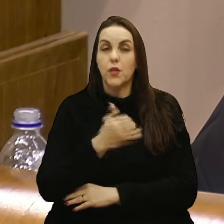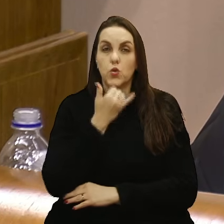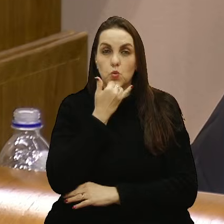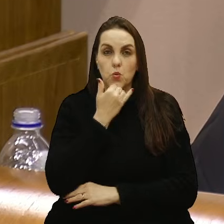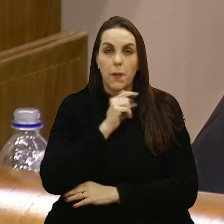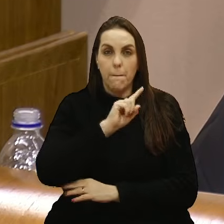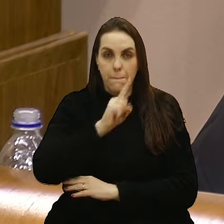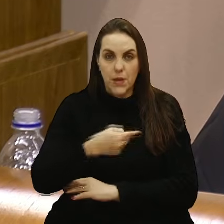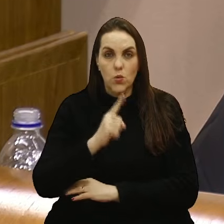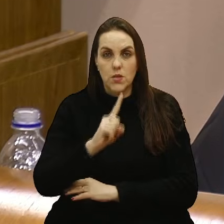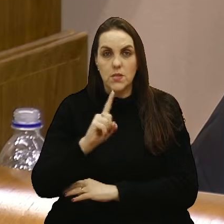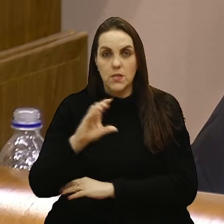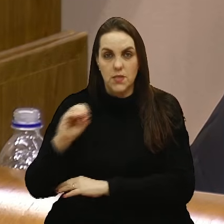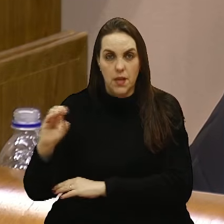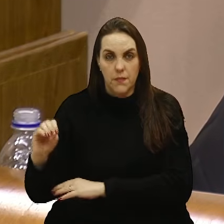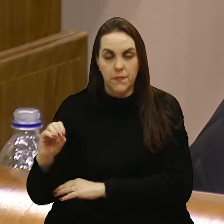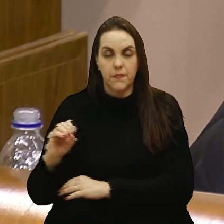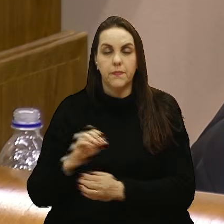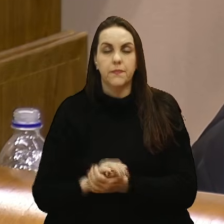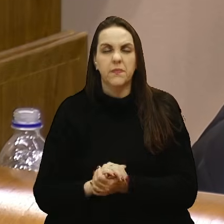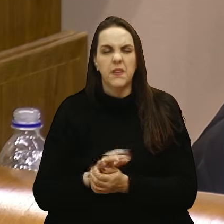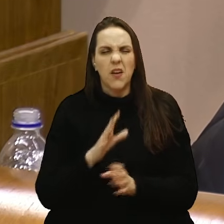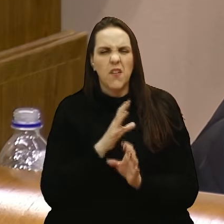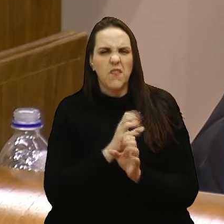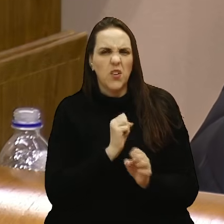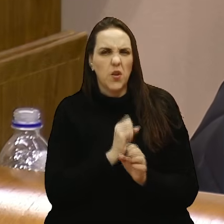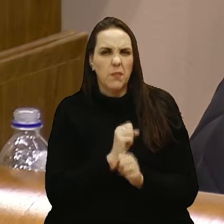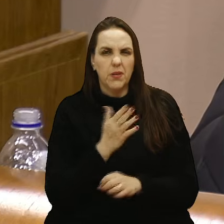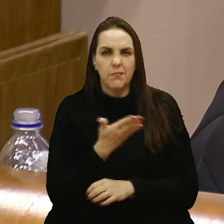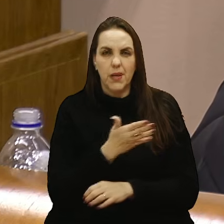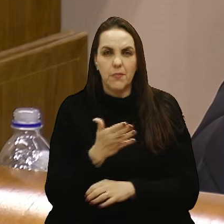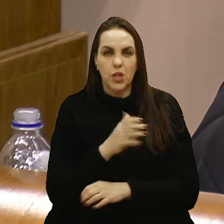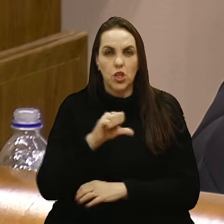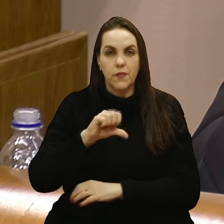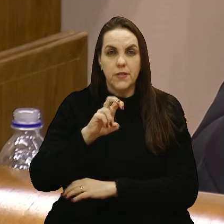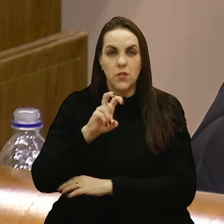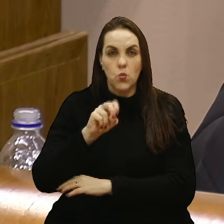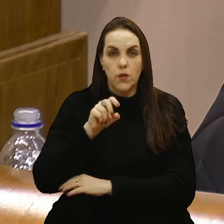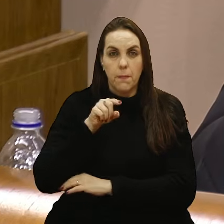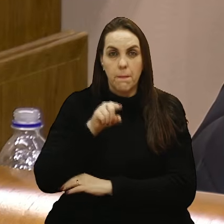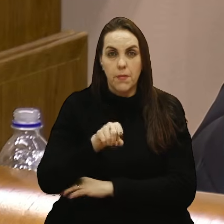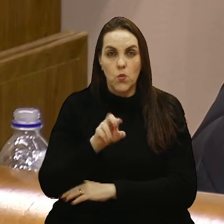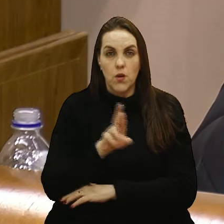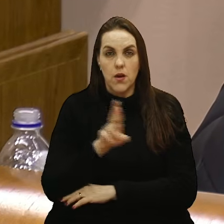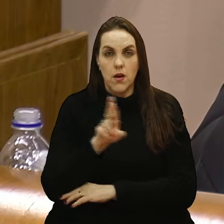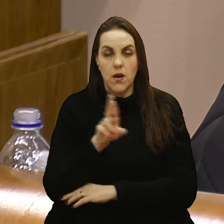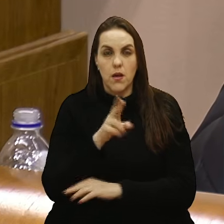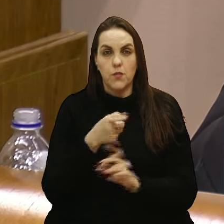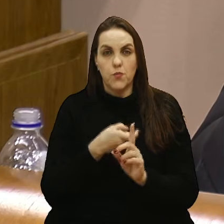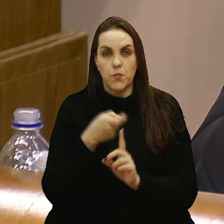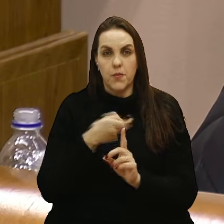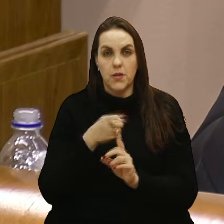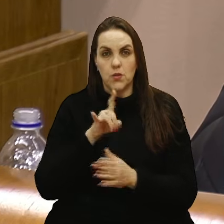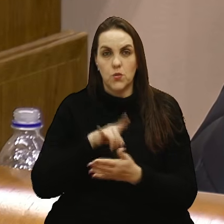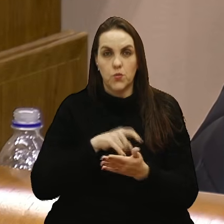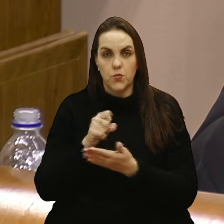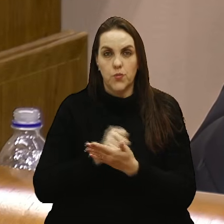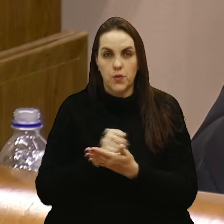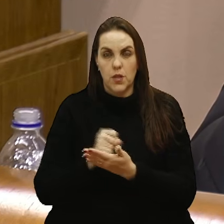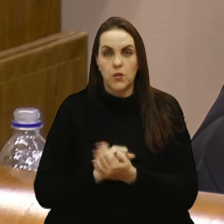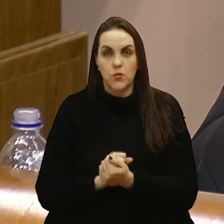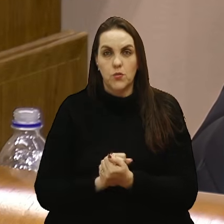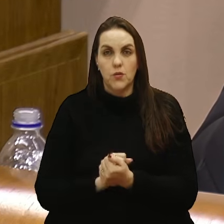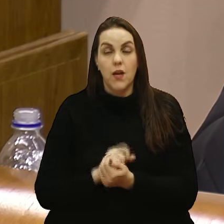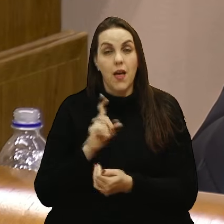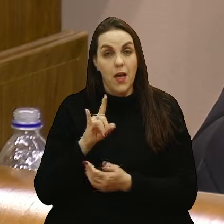Nós estamos faturando em torno de 950 mil reais mês desses contratos. Isso são